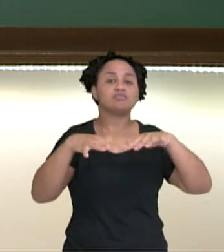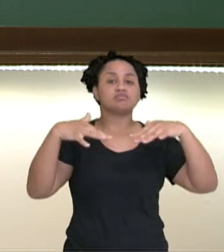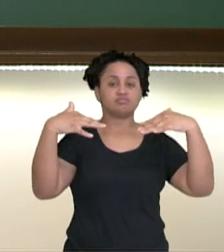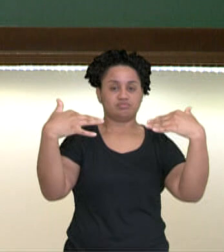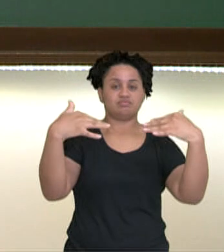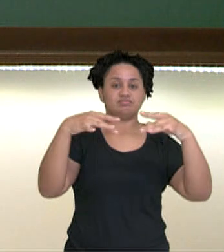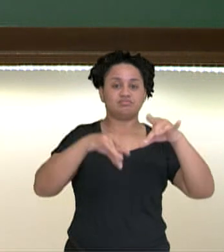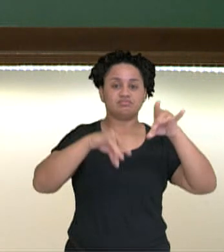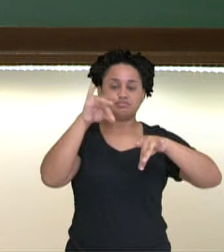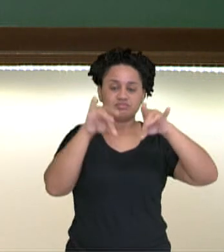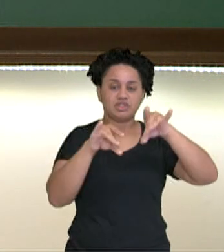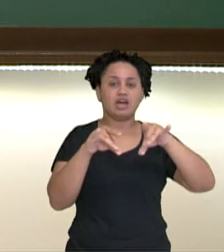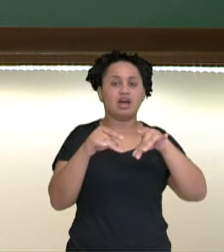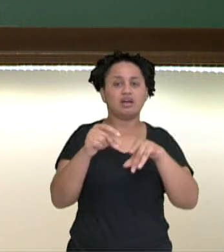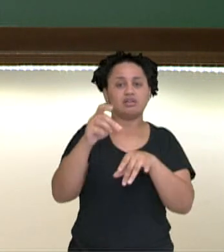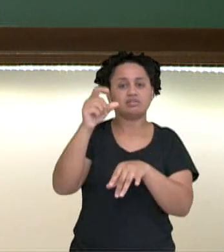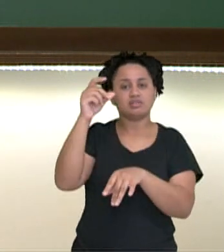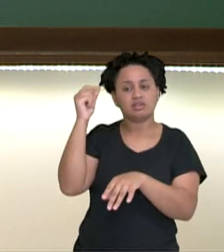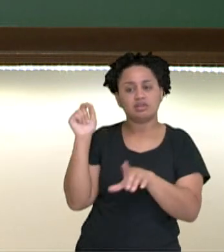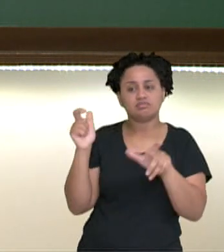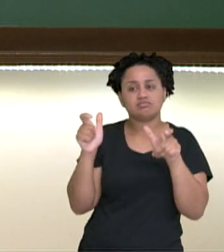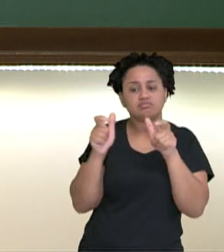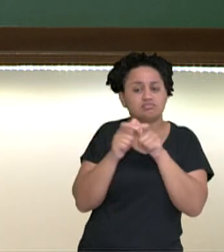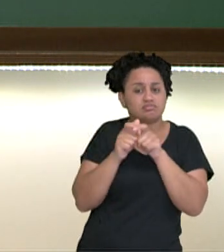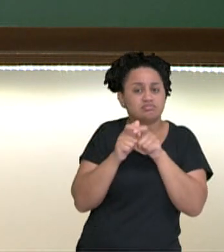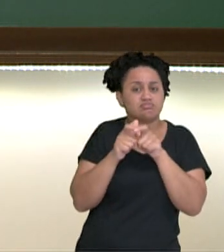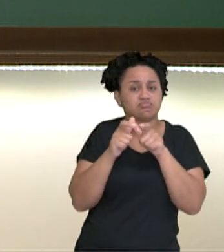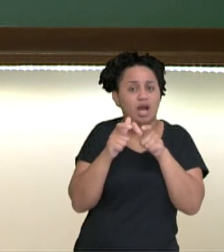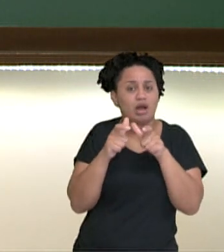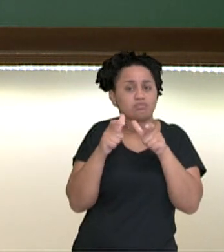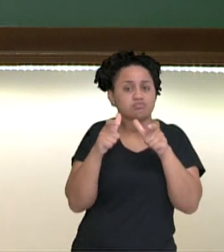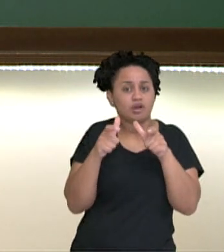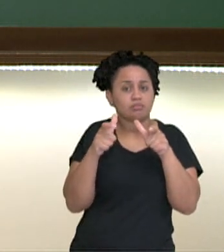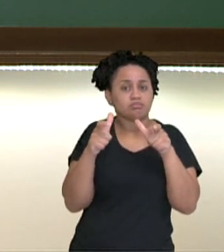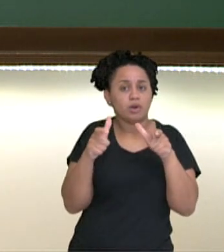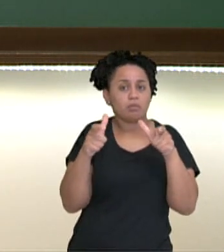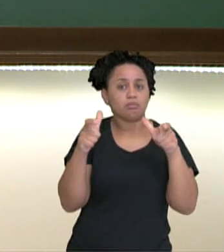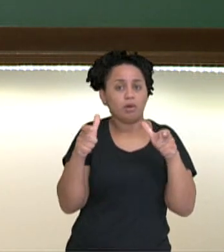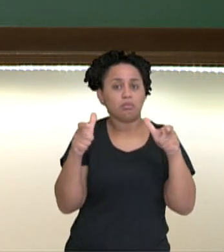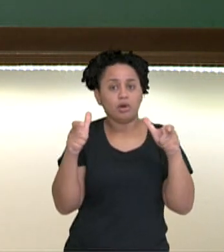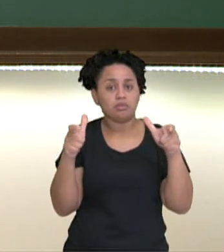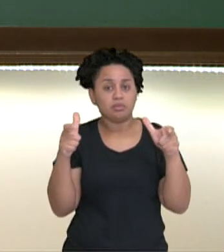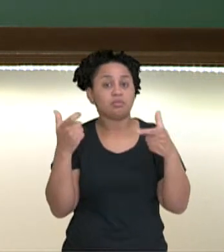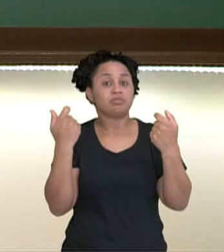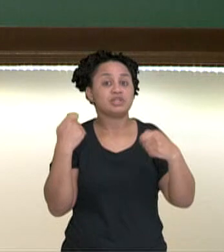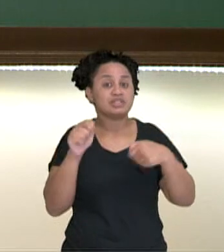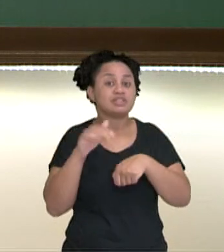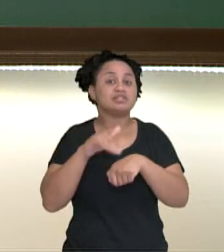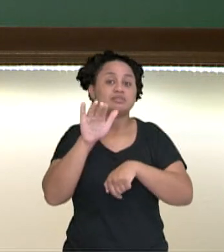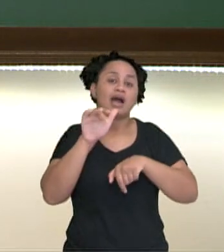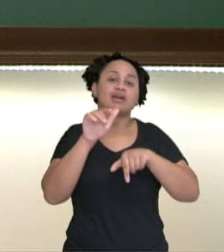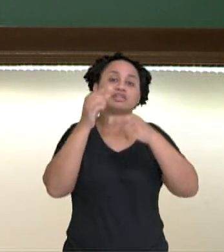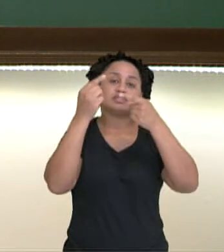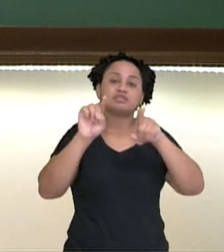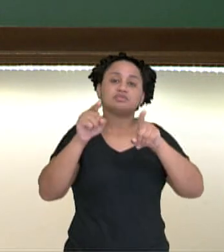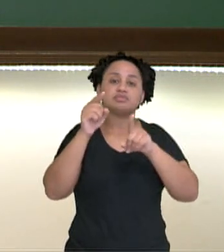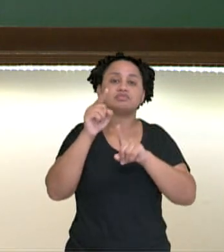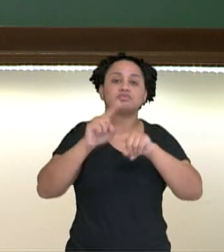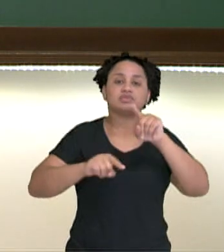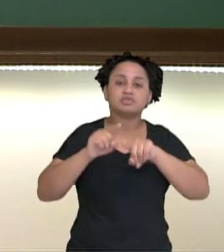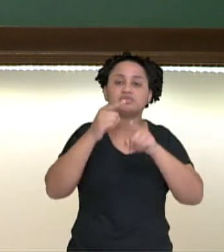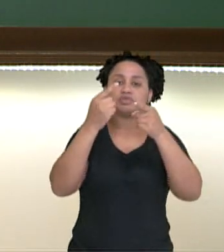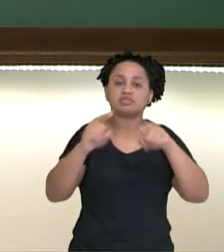na antiguidade eram menores e à medida que vão ficando maiores, é preciso um número maior de